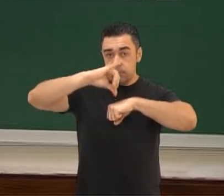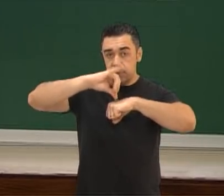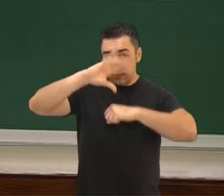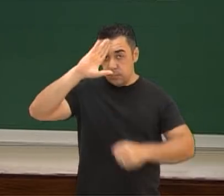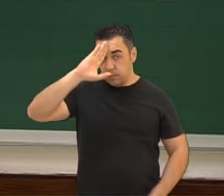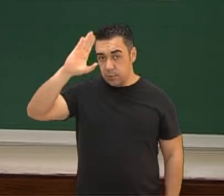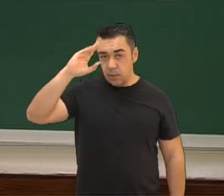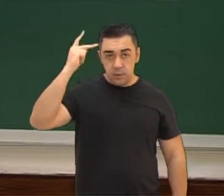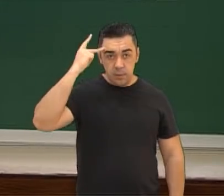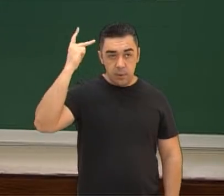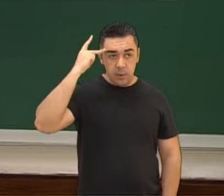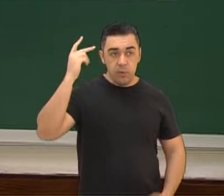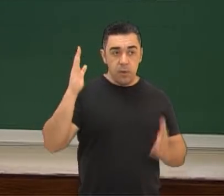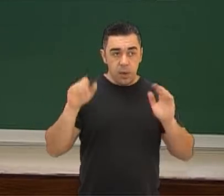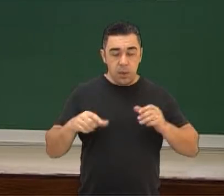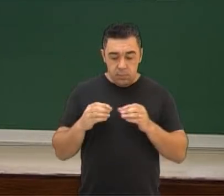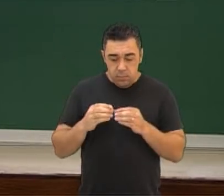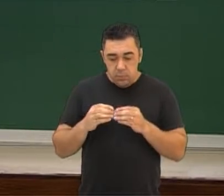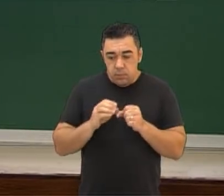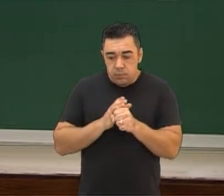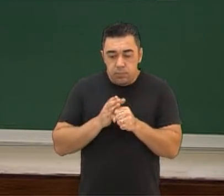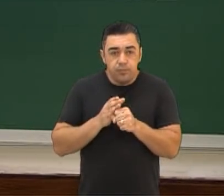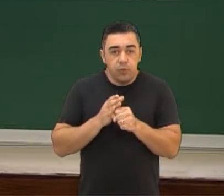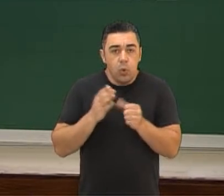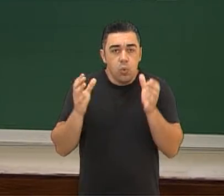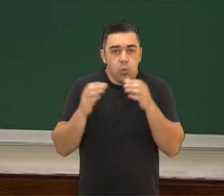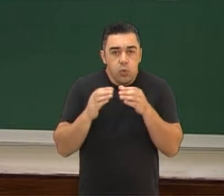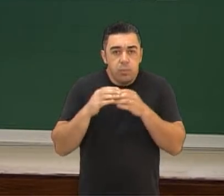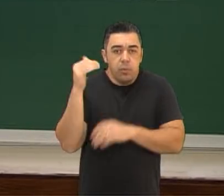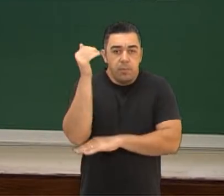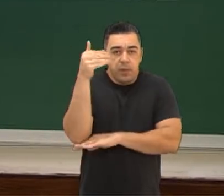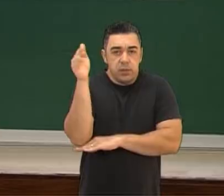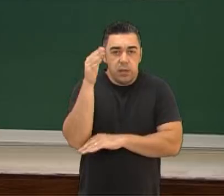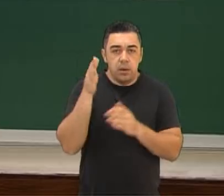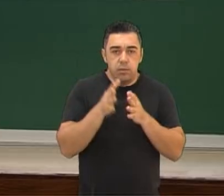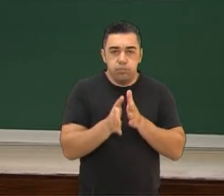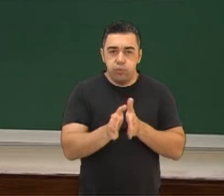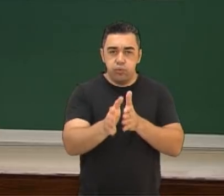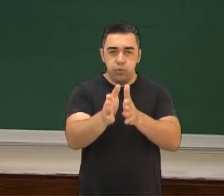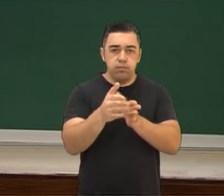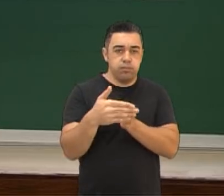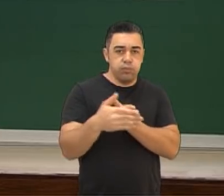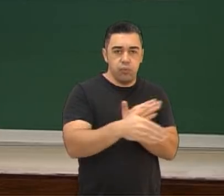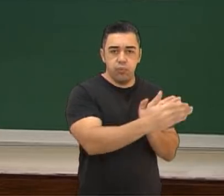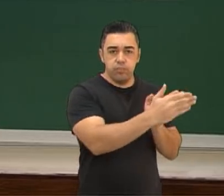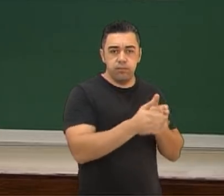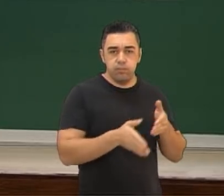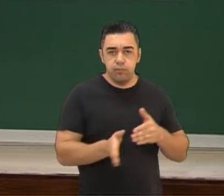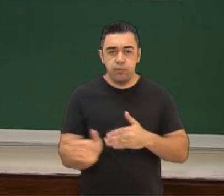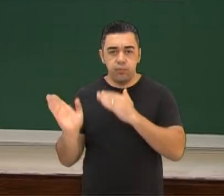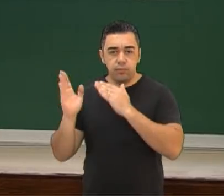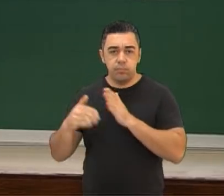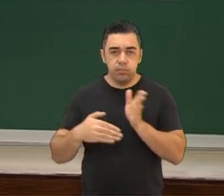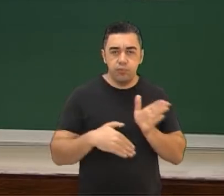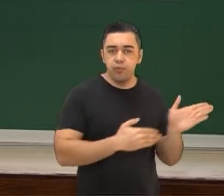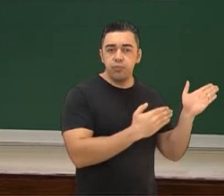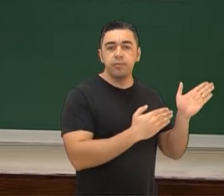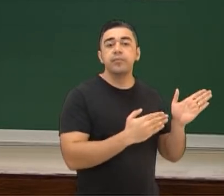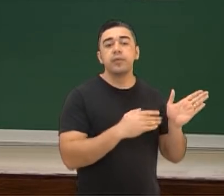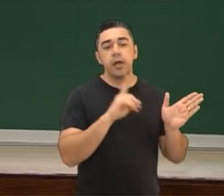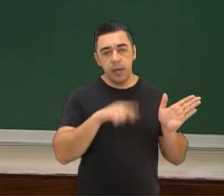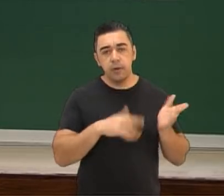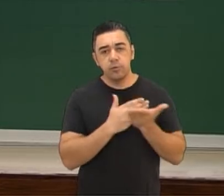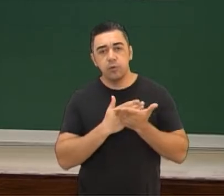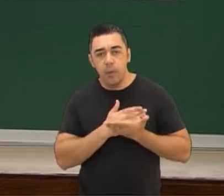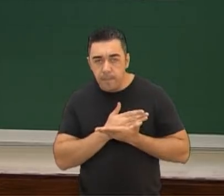a ser um lugar de onde saem as bandeiras, né? Que eram essas expedições em direção ao interior. A partir daí, a gente